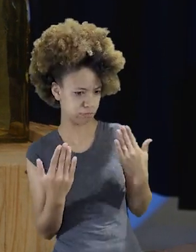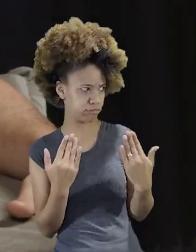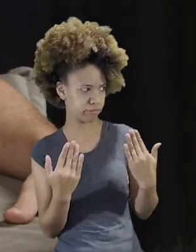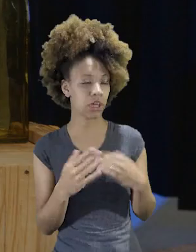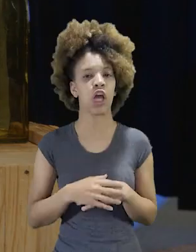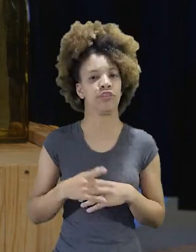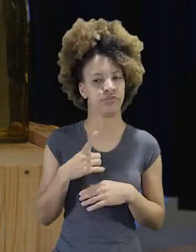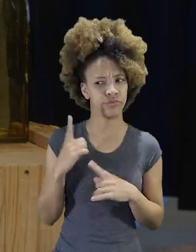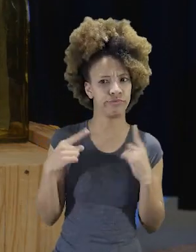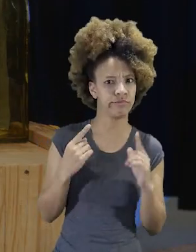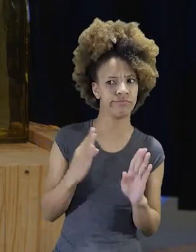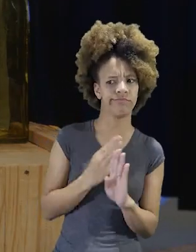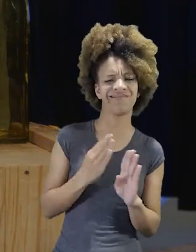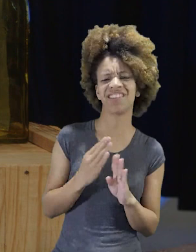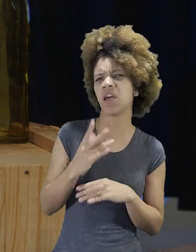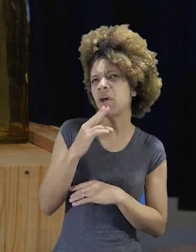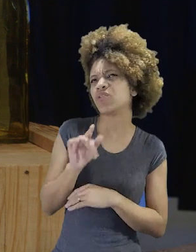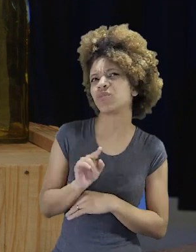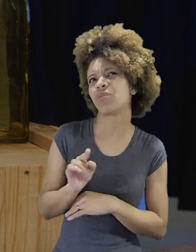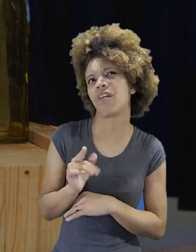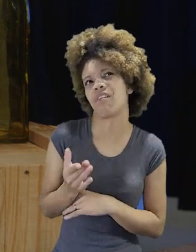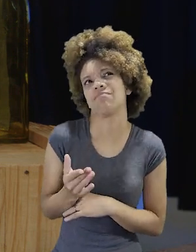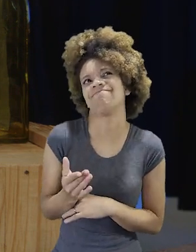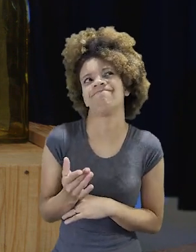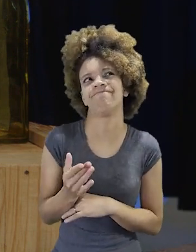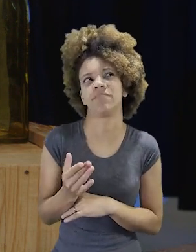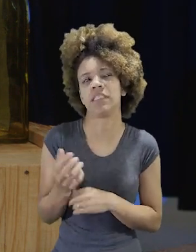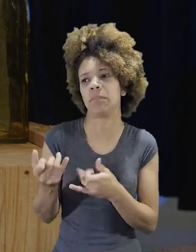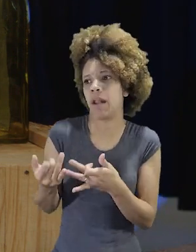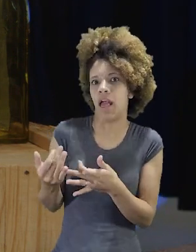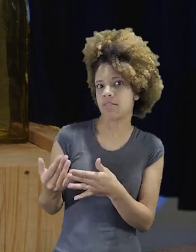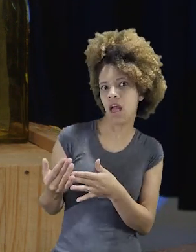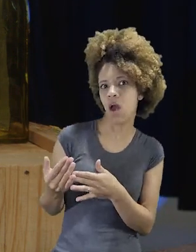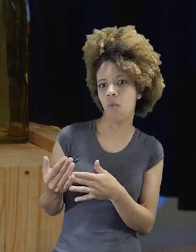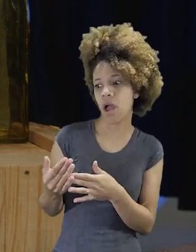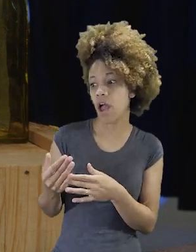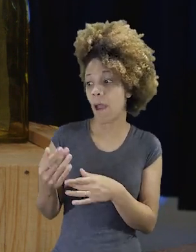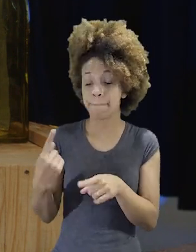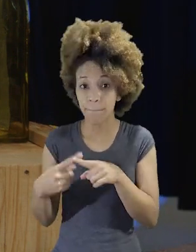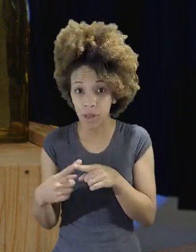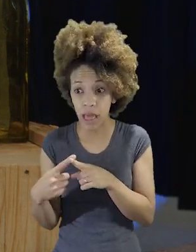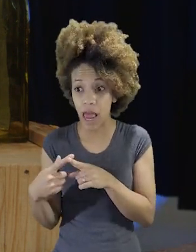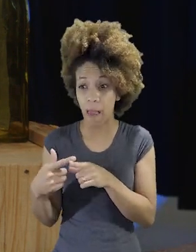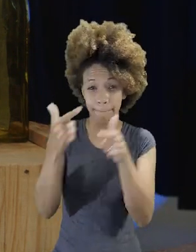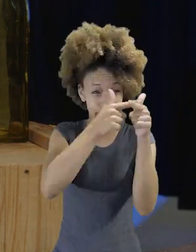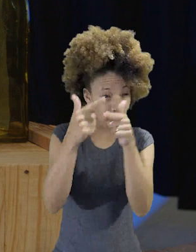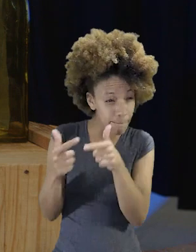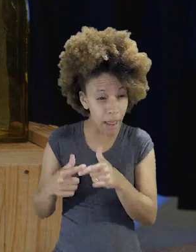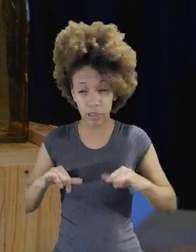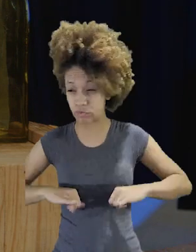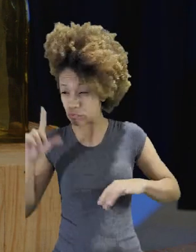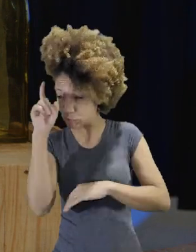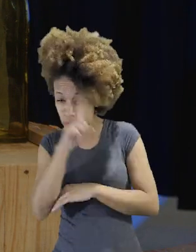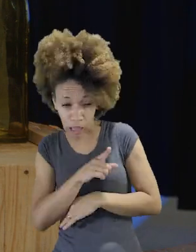tinha um nível grande paranoia e eu nem acho que tipo era que era justificado acho que foi um cara que foi atacado